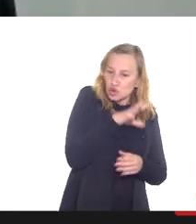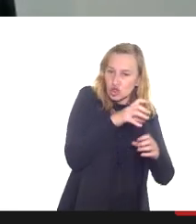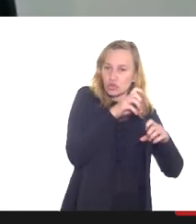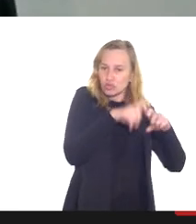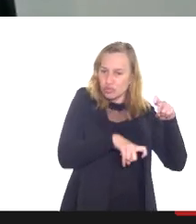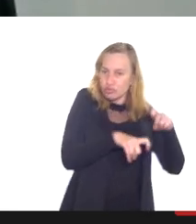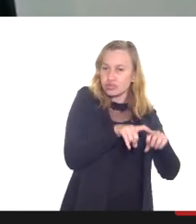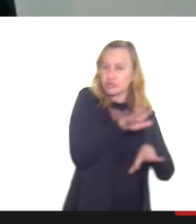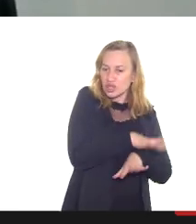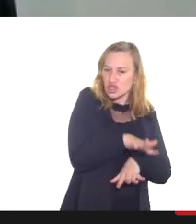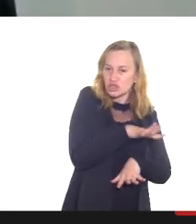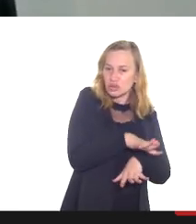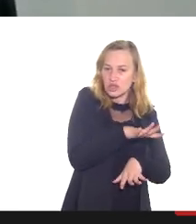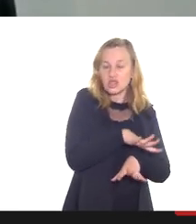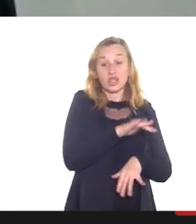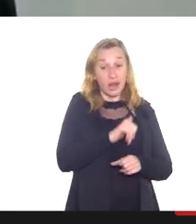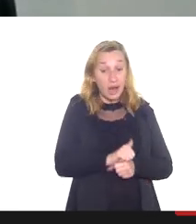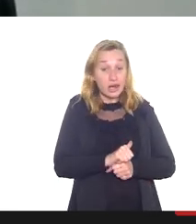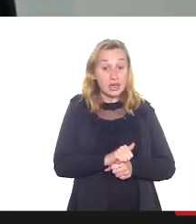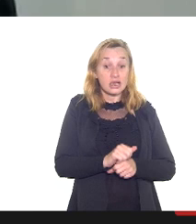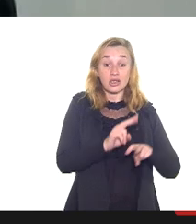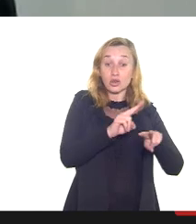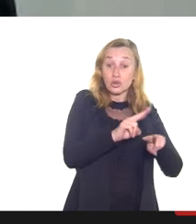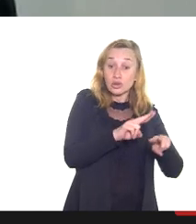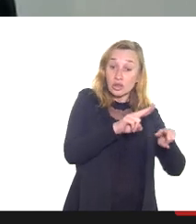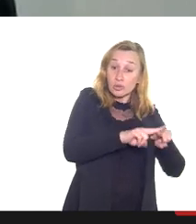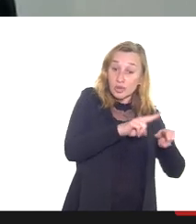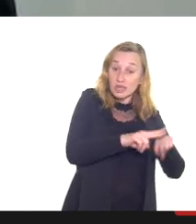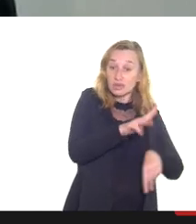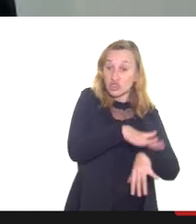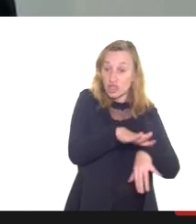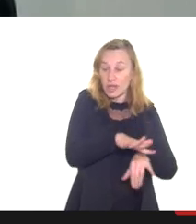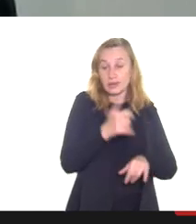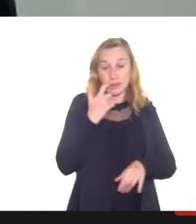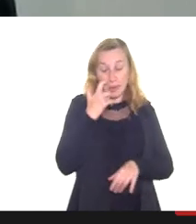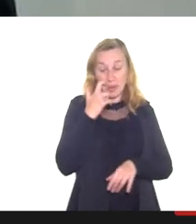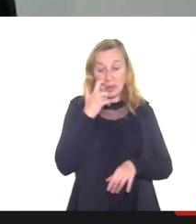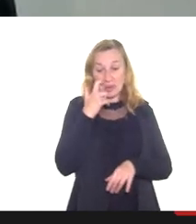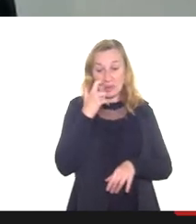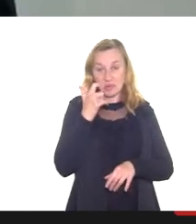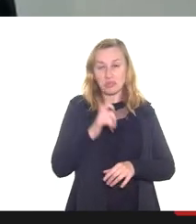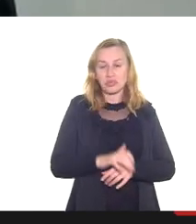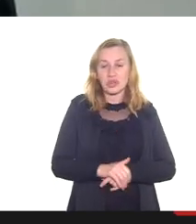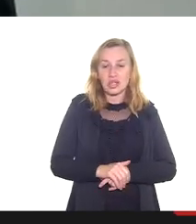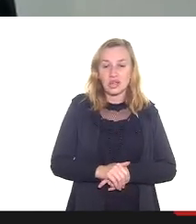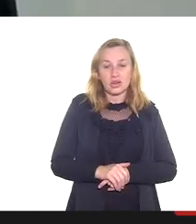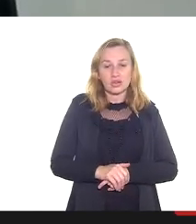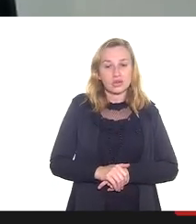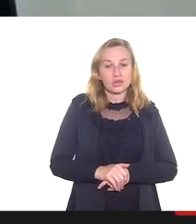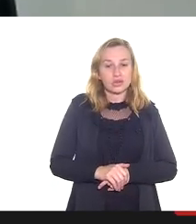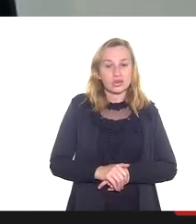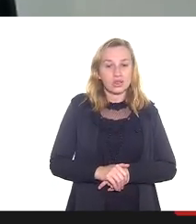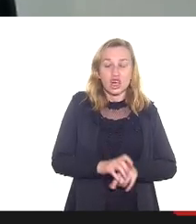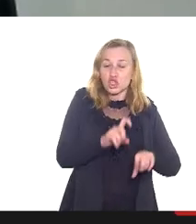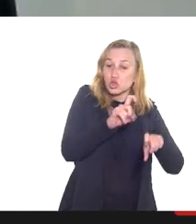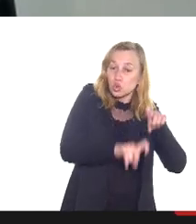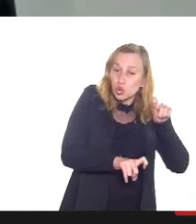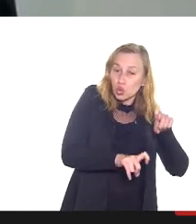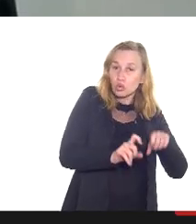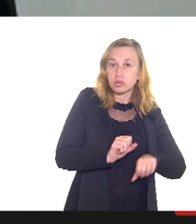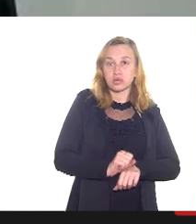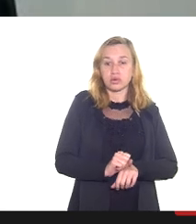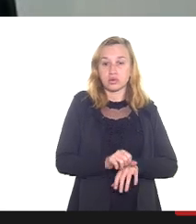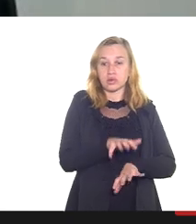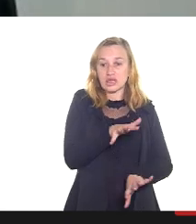unidade socioeducativa, esses abusos se transformaram em estupros,